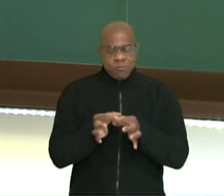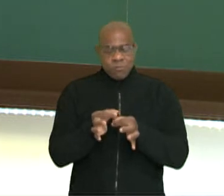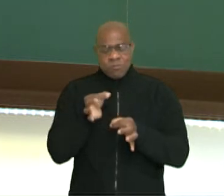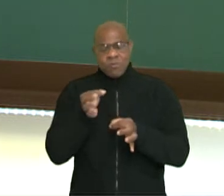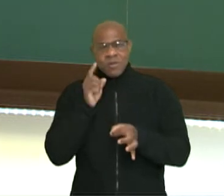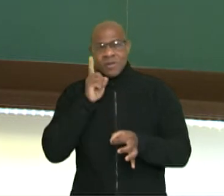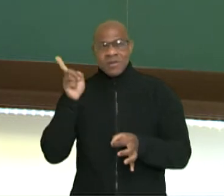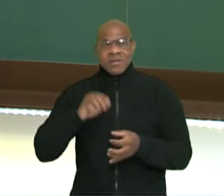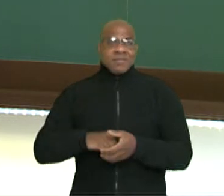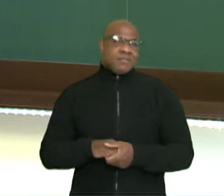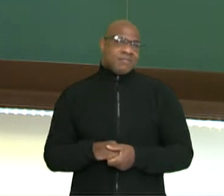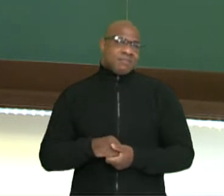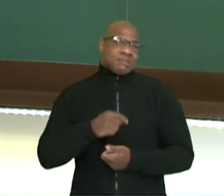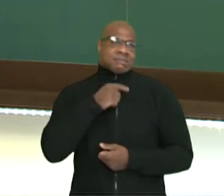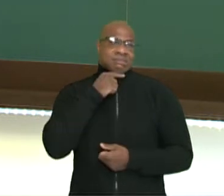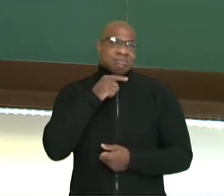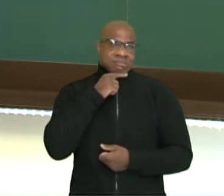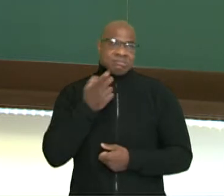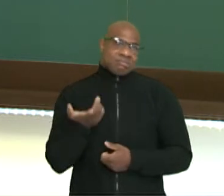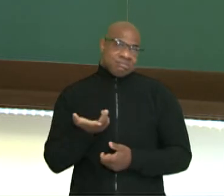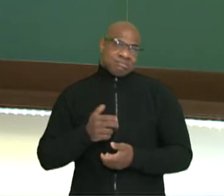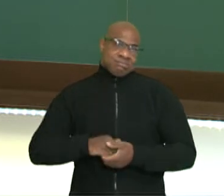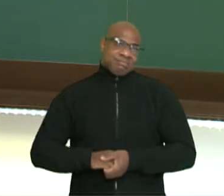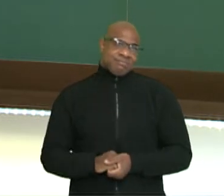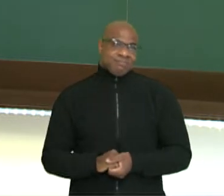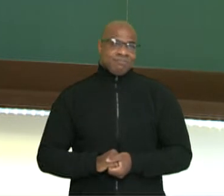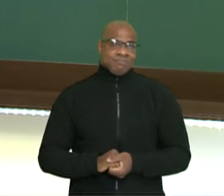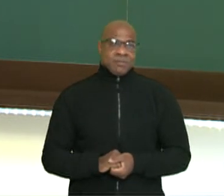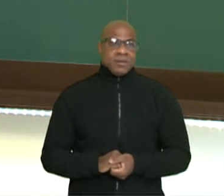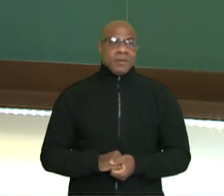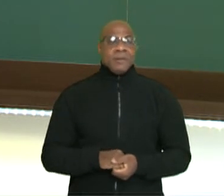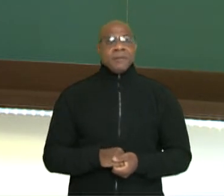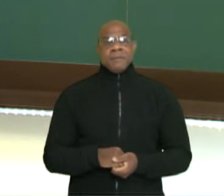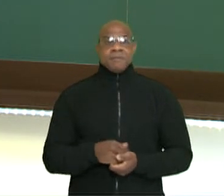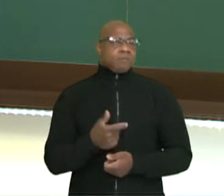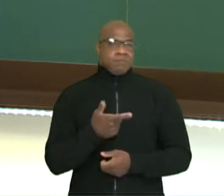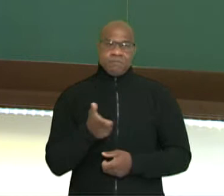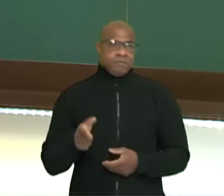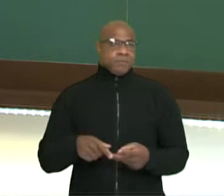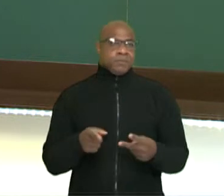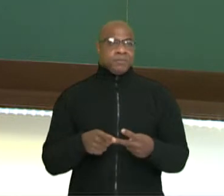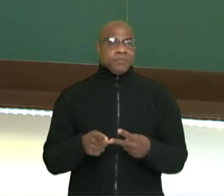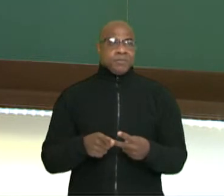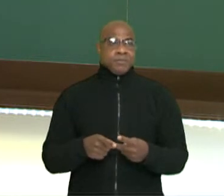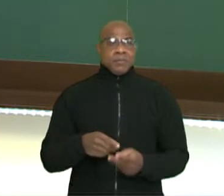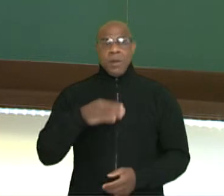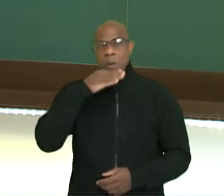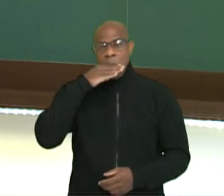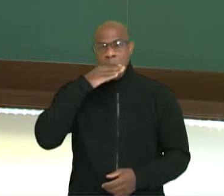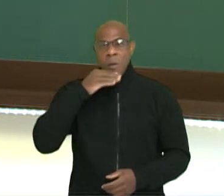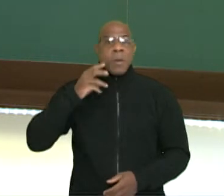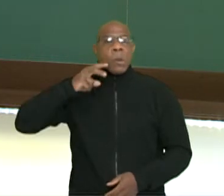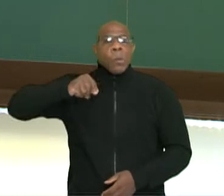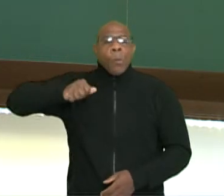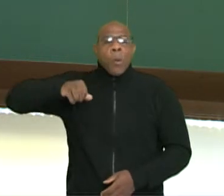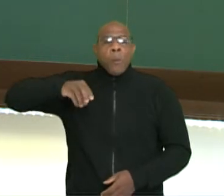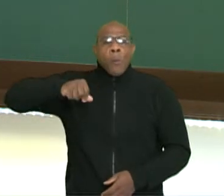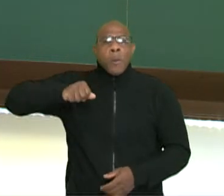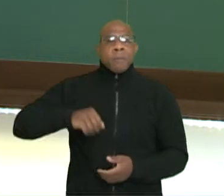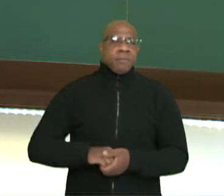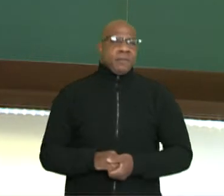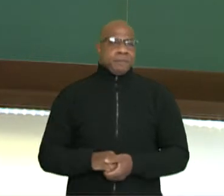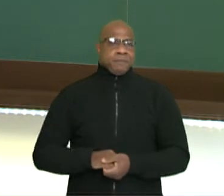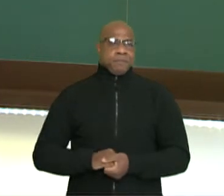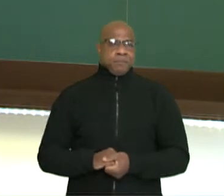adianta nem eu ver o outro, porque a primeira já falhou, ok? Então, não deu. Manga e limão. Vamos lá procurar a